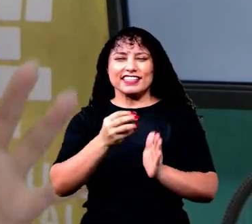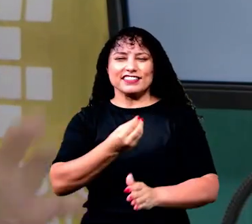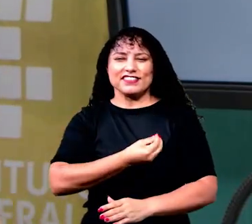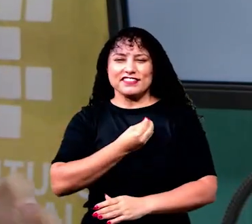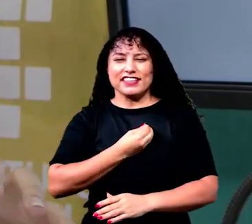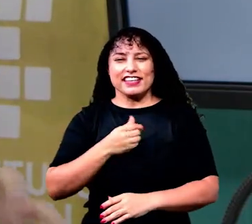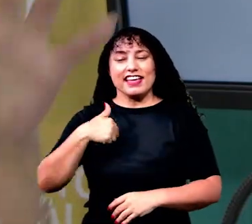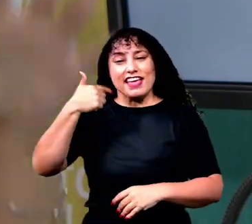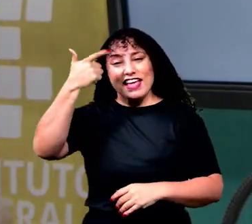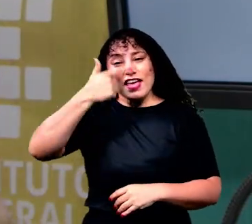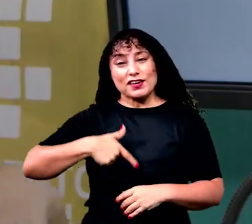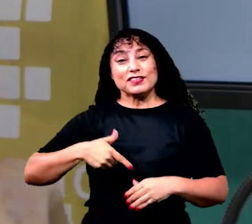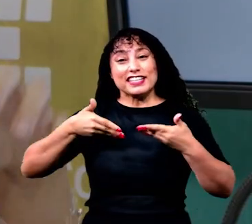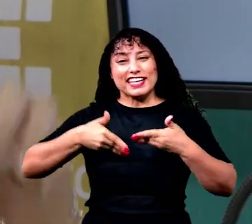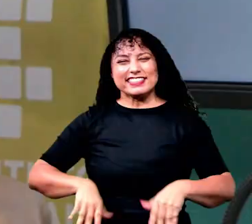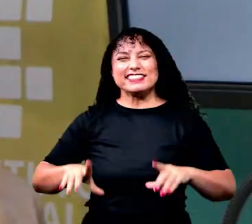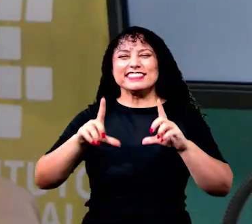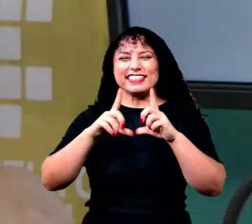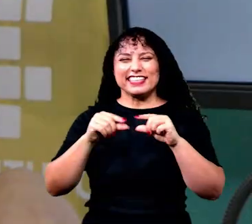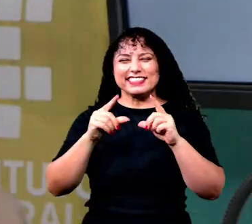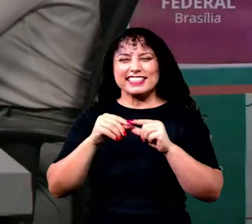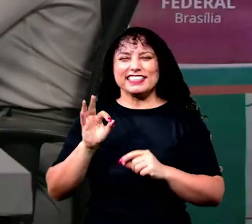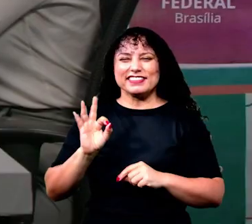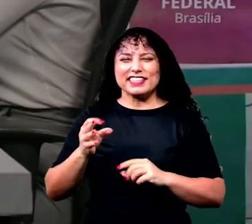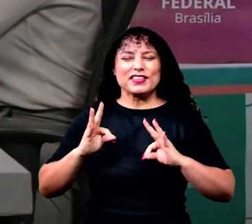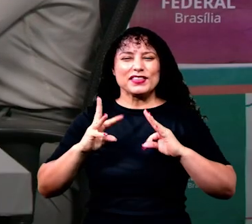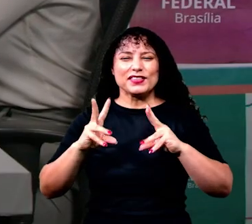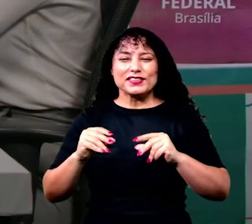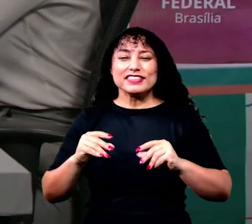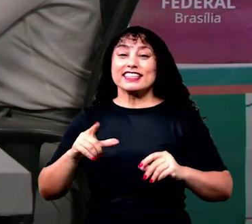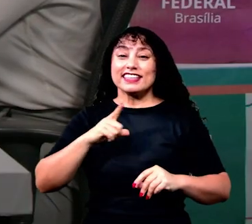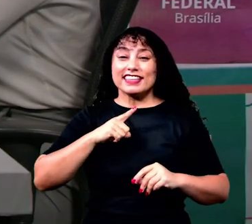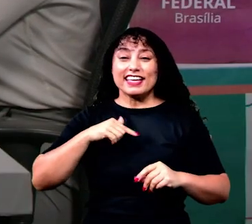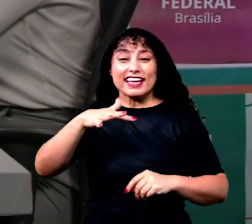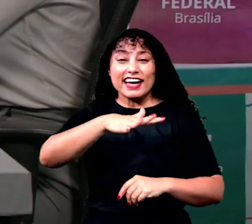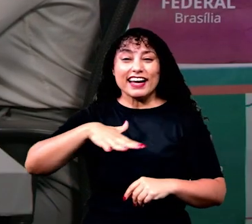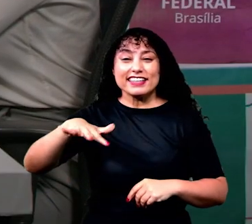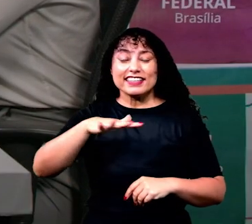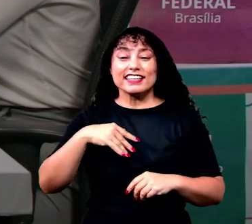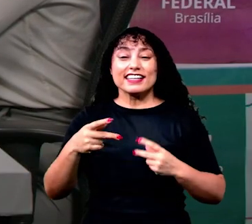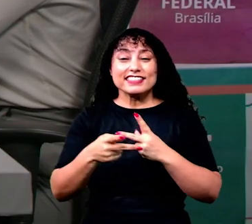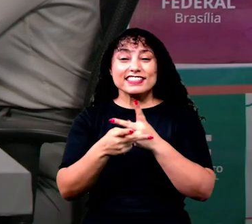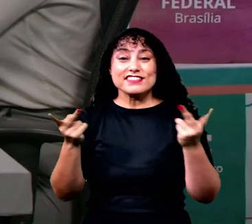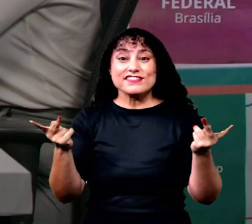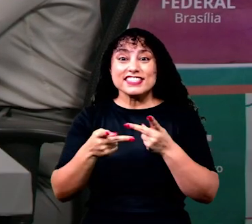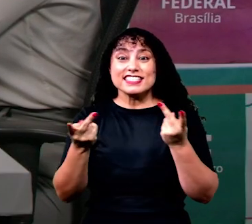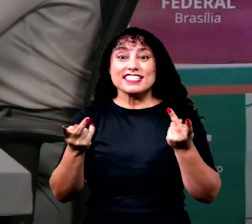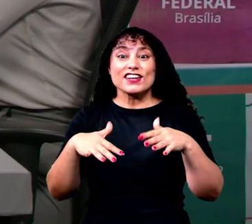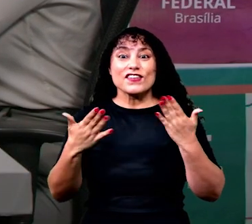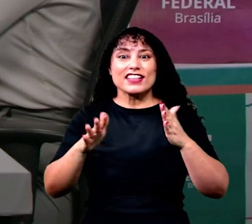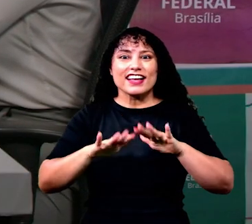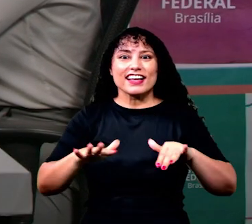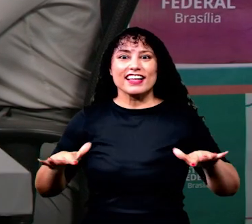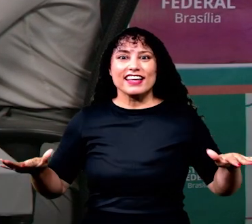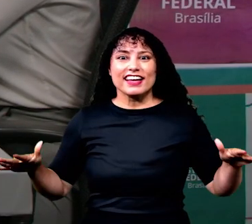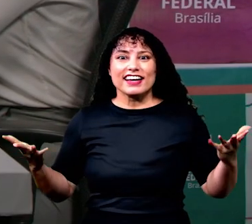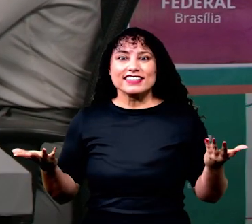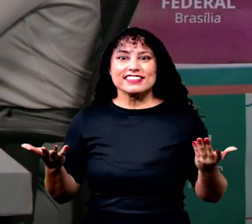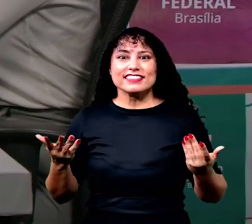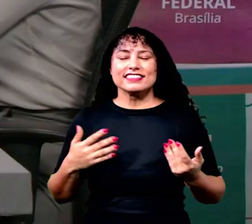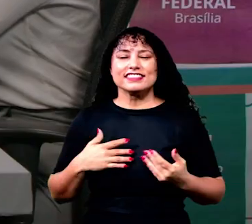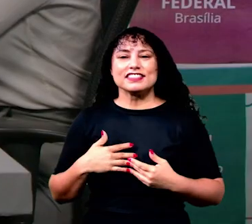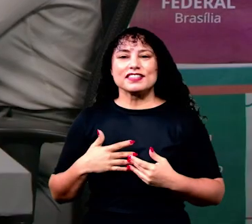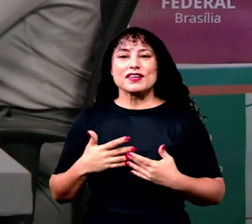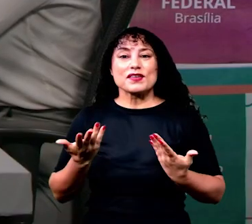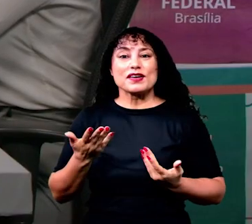identidade morar aqui, tipo, porque eu sou de Brasília mesmo, então, tipo, tudo que tem aqui é algo que a gente visita quando a gente é criança, que